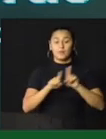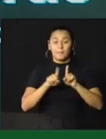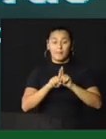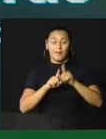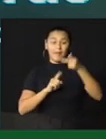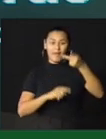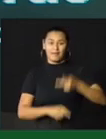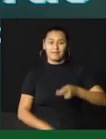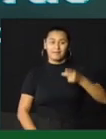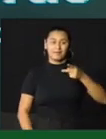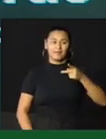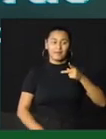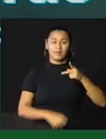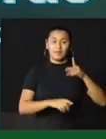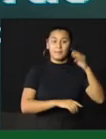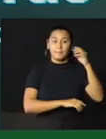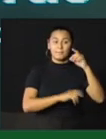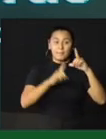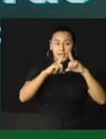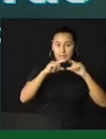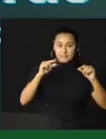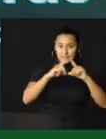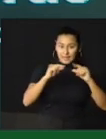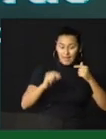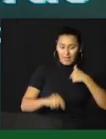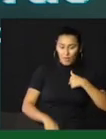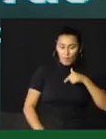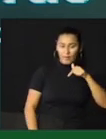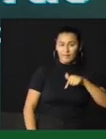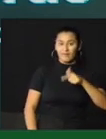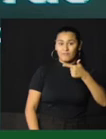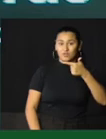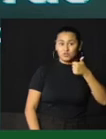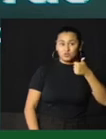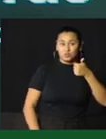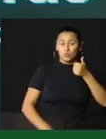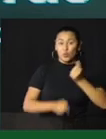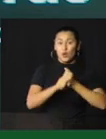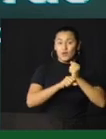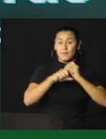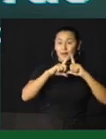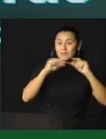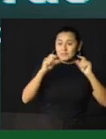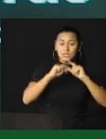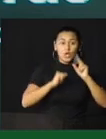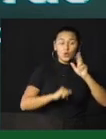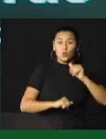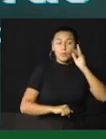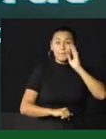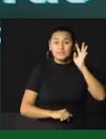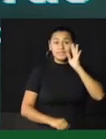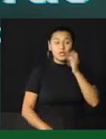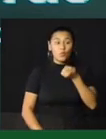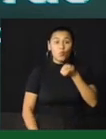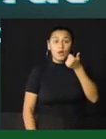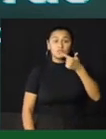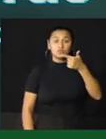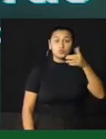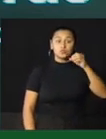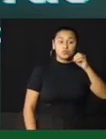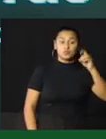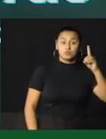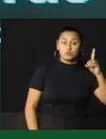de Janeiro mas estou há 21 anos em Brasília e jamais imaginei que a gente ia ter quase 200 dias de seca aqui e bater